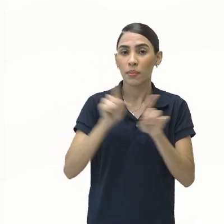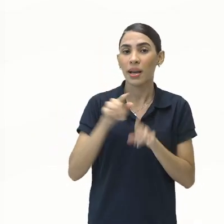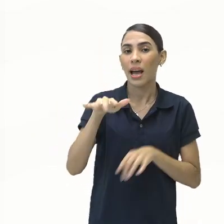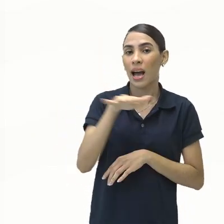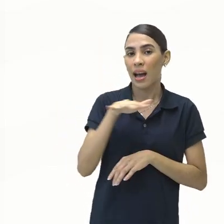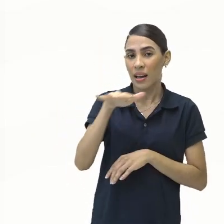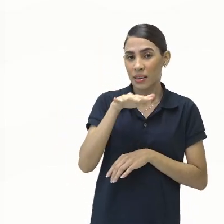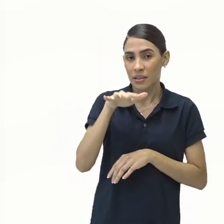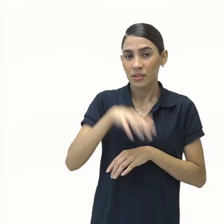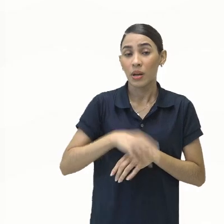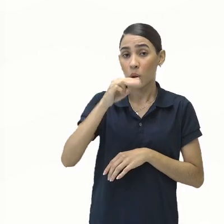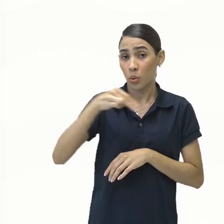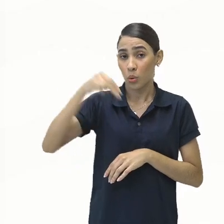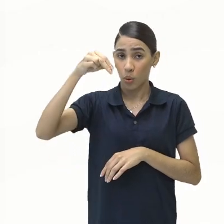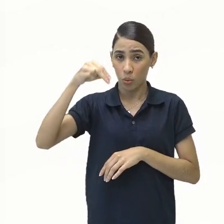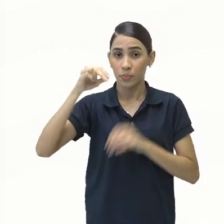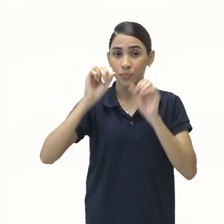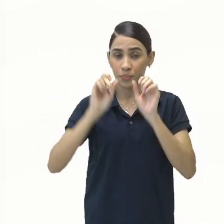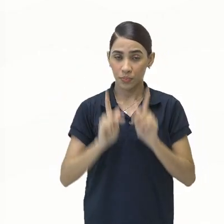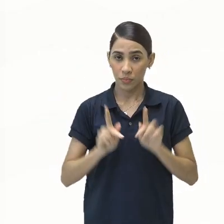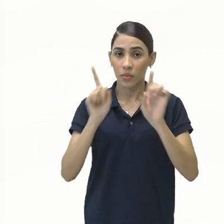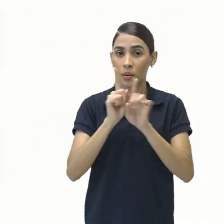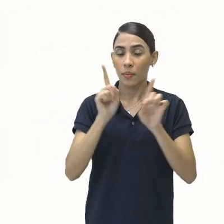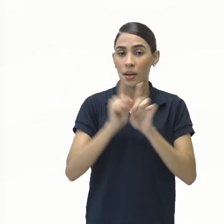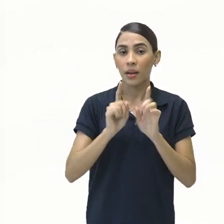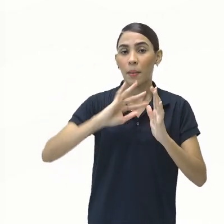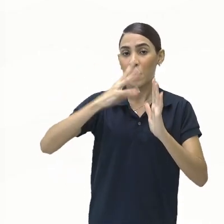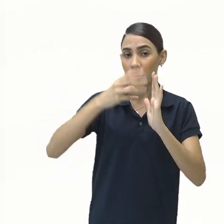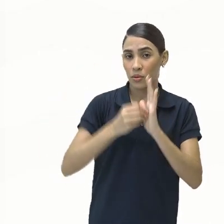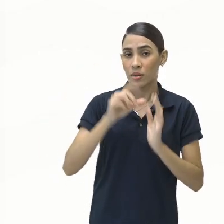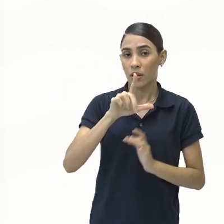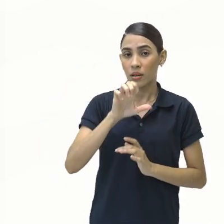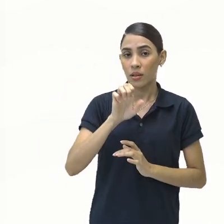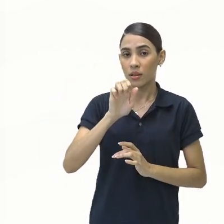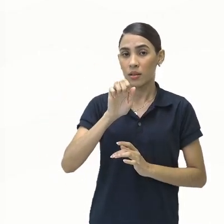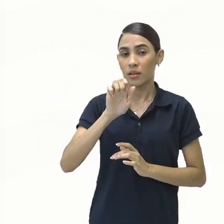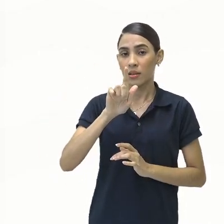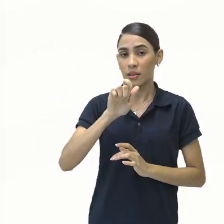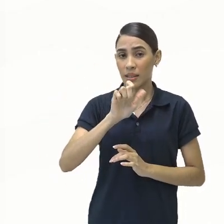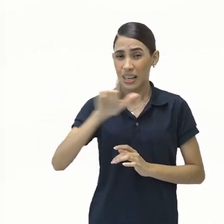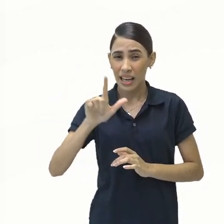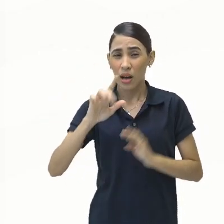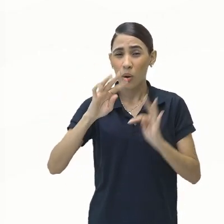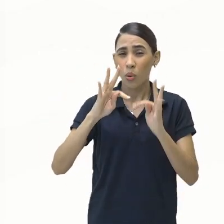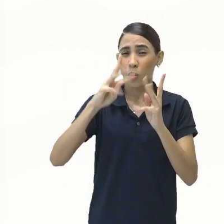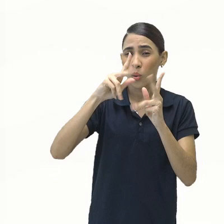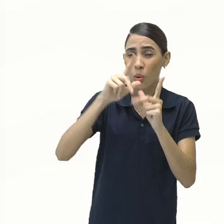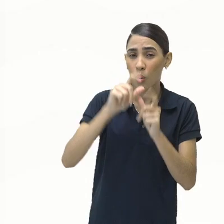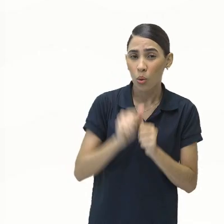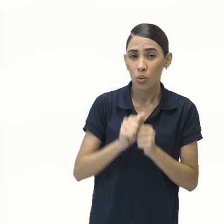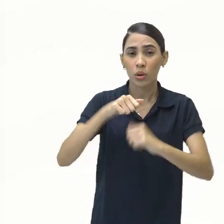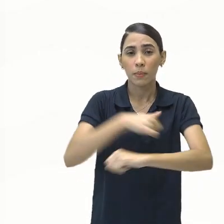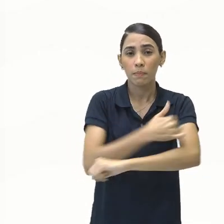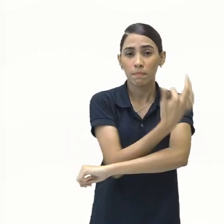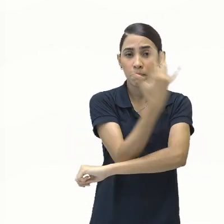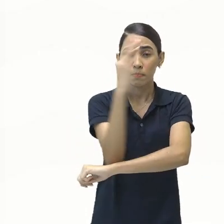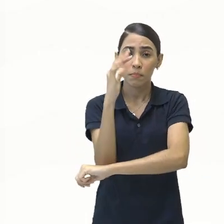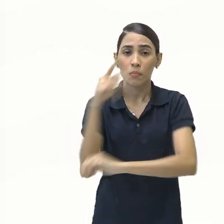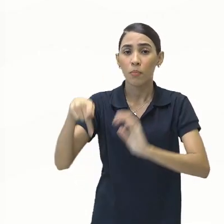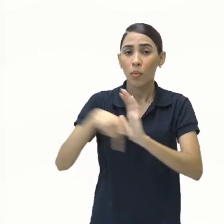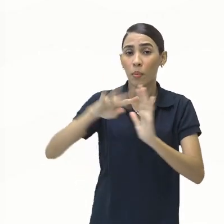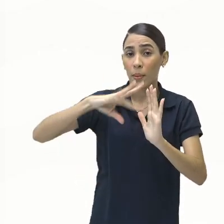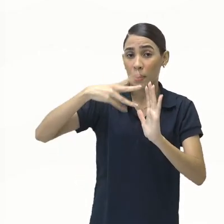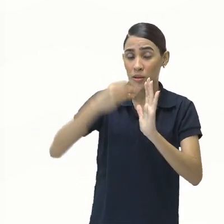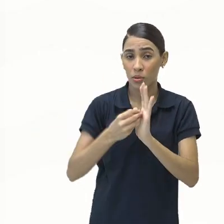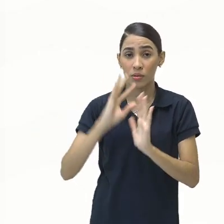região norte, certo? A Amazônia Legal compreende a todo o bioma amazônico que está dentro do território